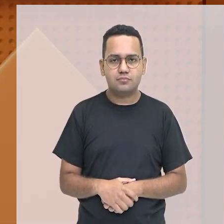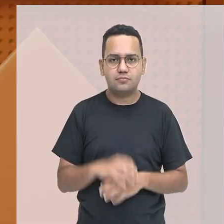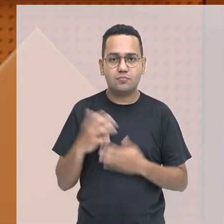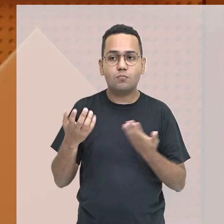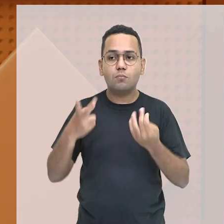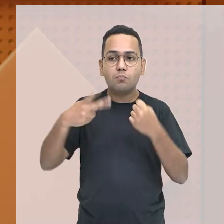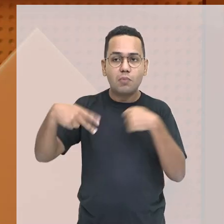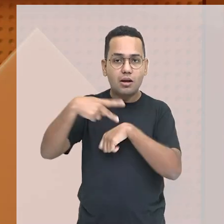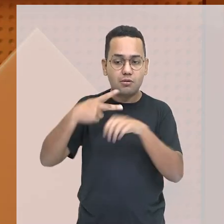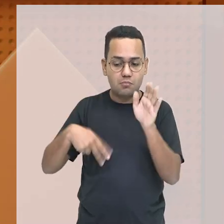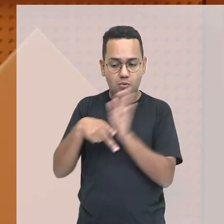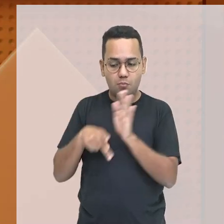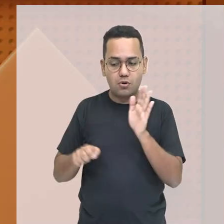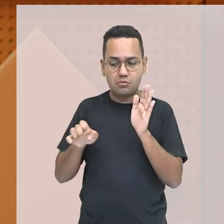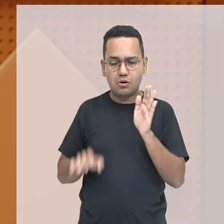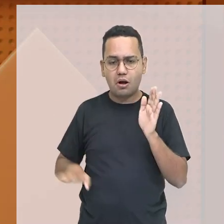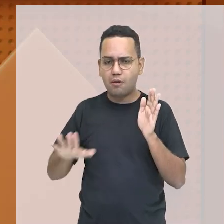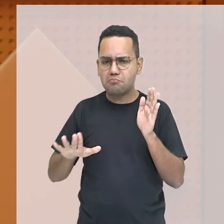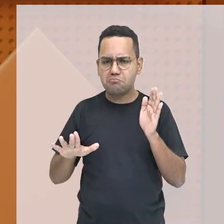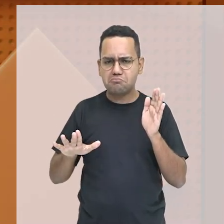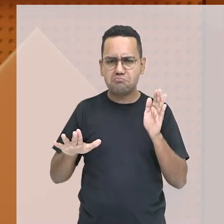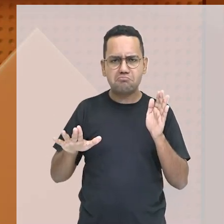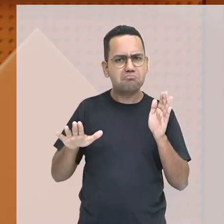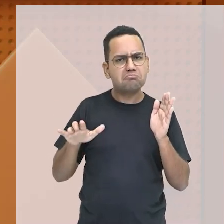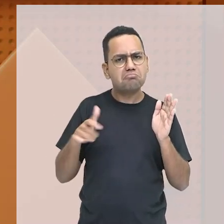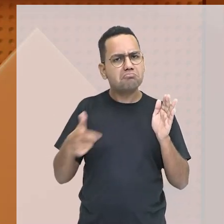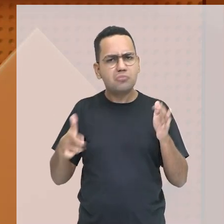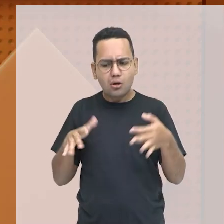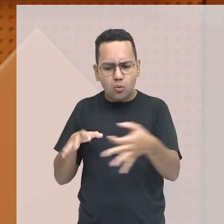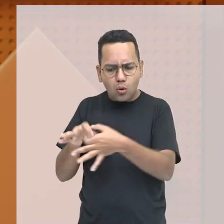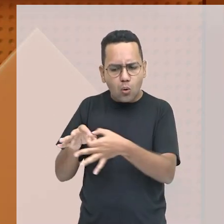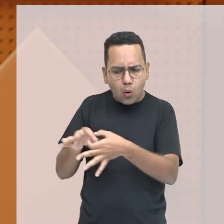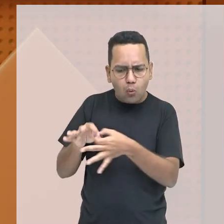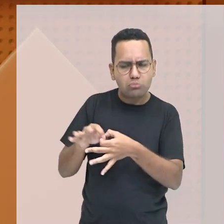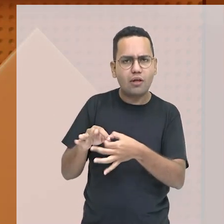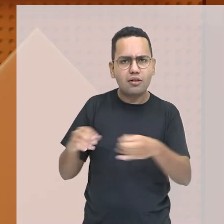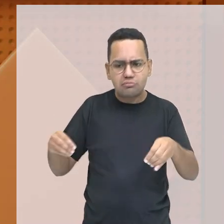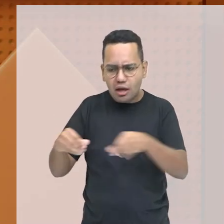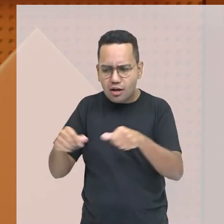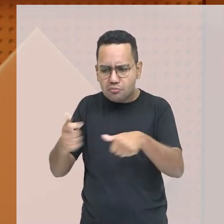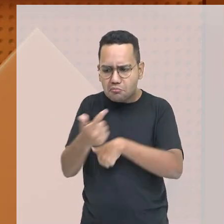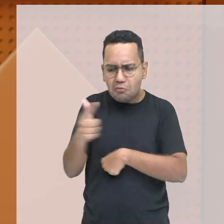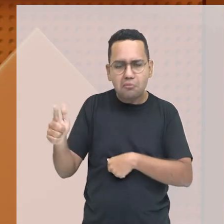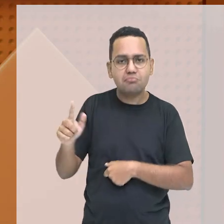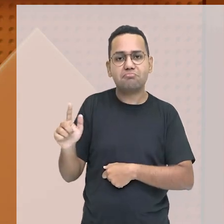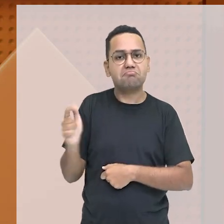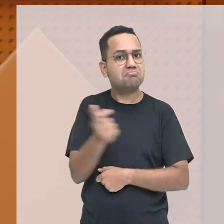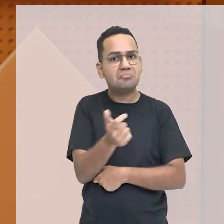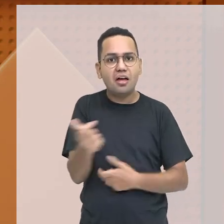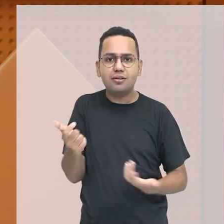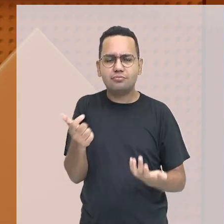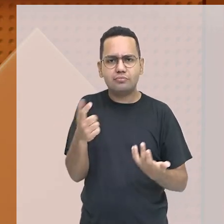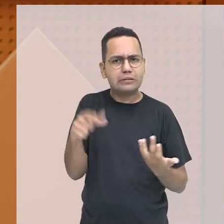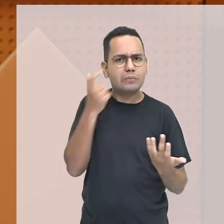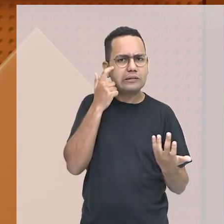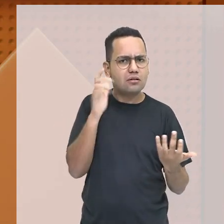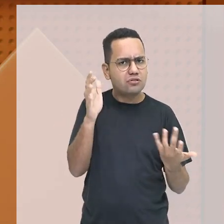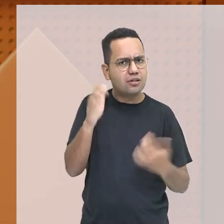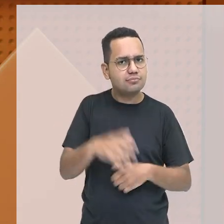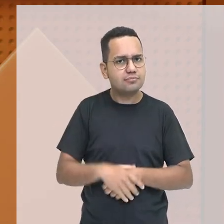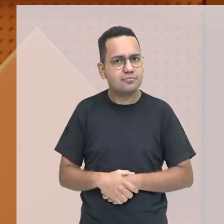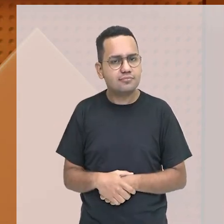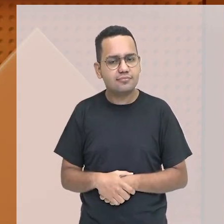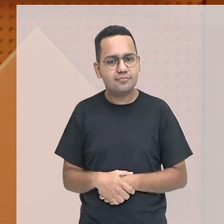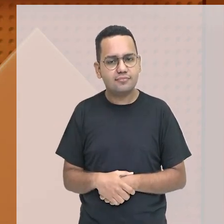faz fronteira terrestre com outro, né? Eu não sei se você já tinha pensado sobre isso, mas então há a possibilidade